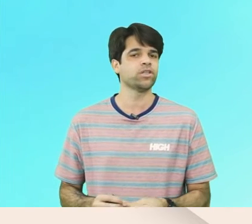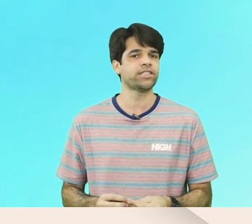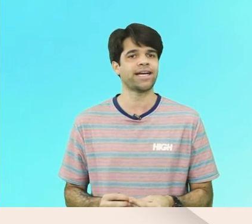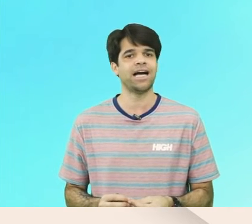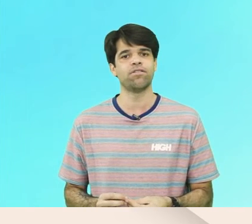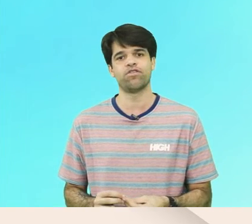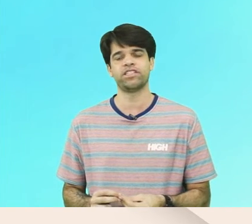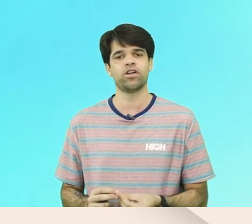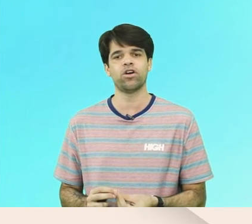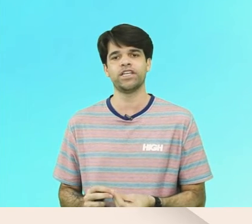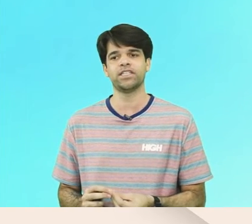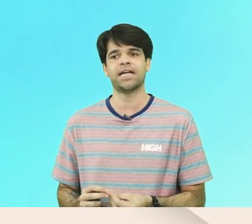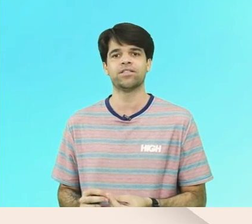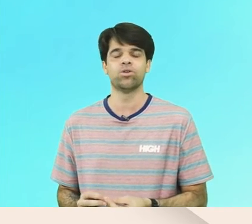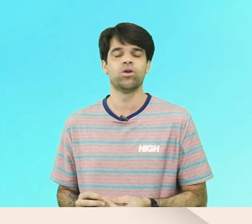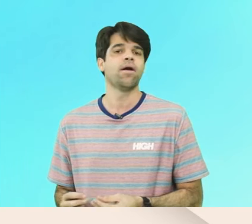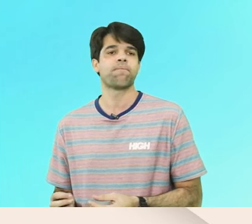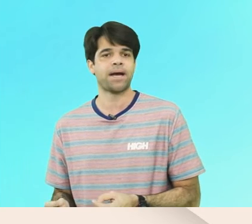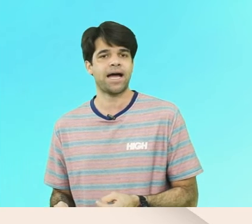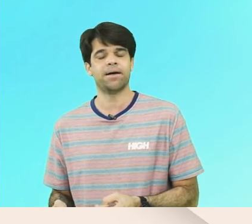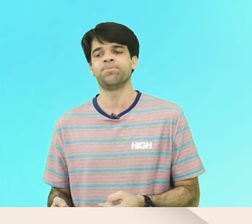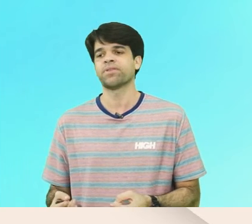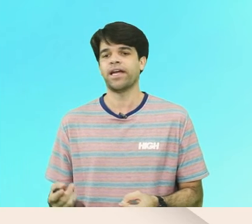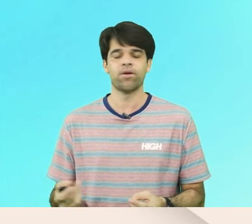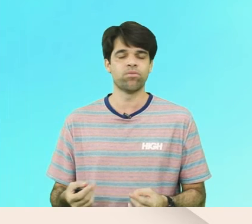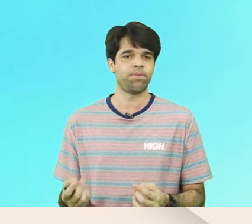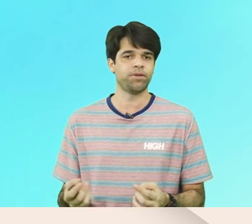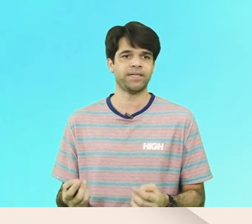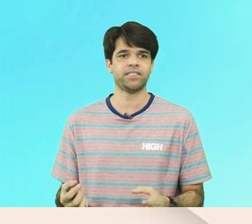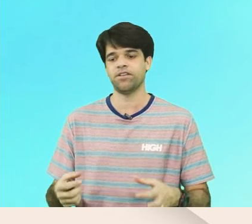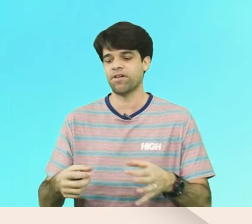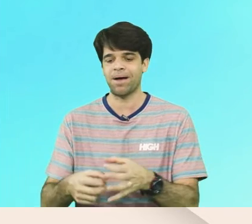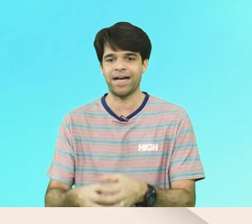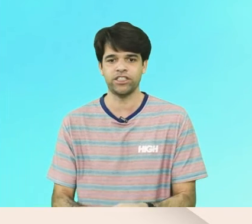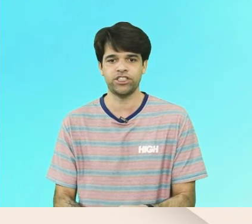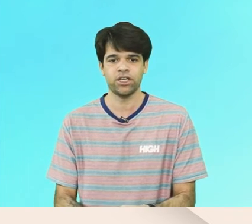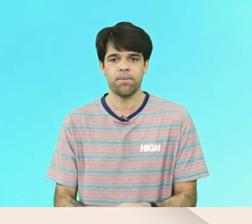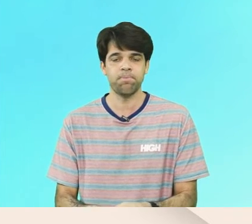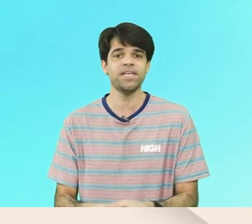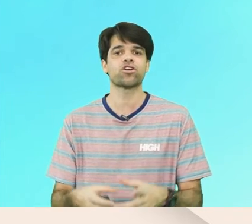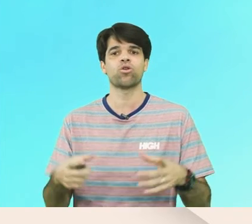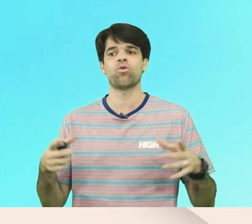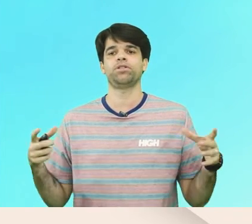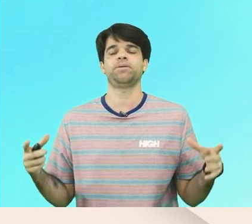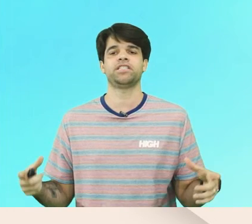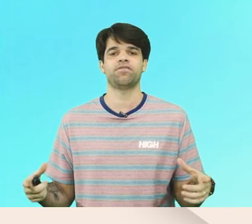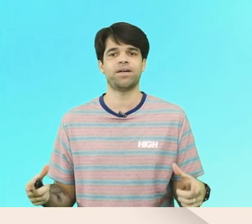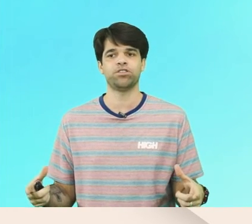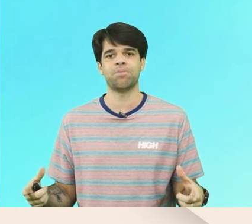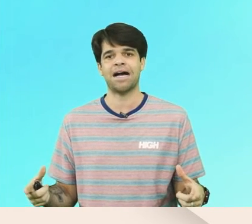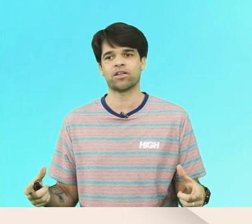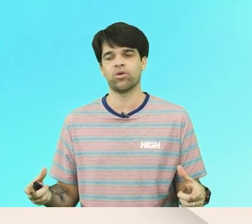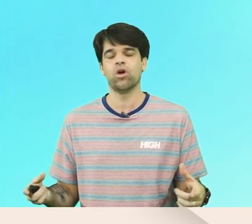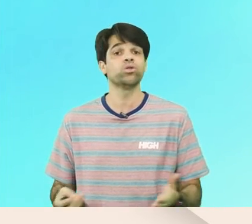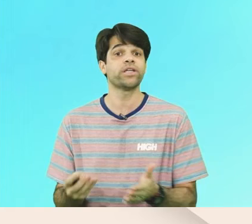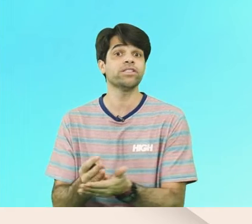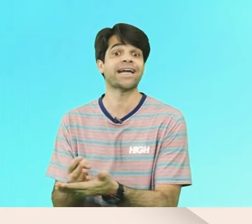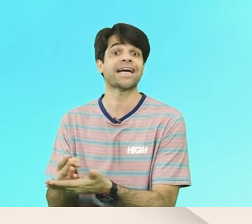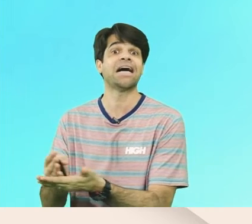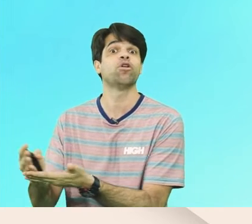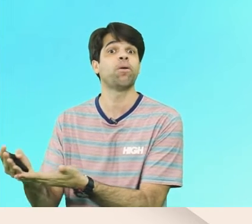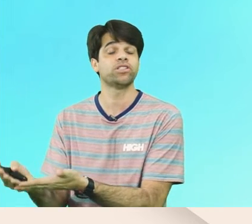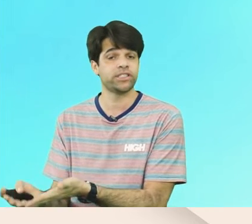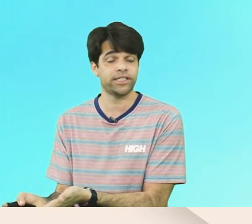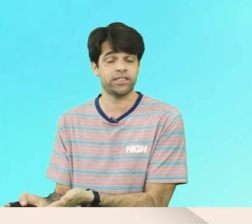maquete, teu entregável vai ser orientado para uma perspectiva mais micro, uma perspectiva mais macro. O